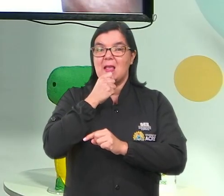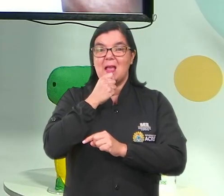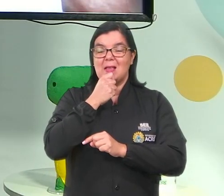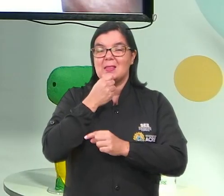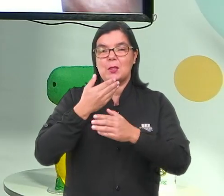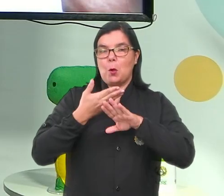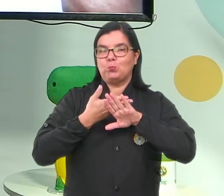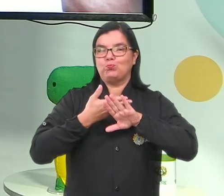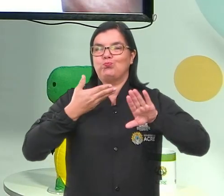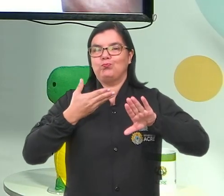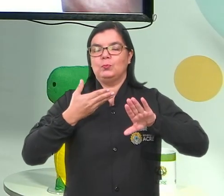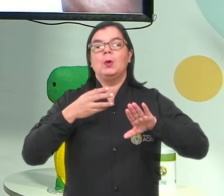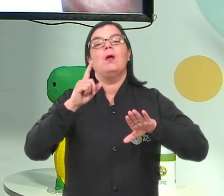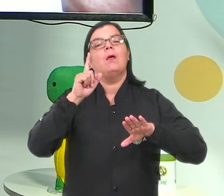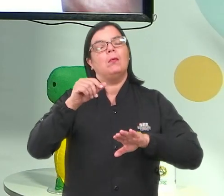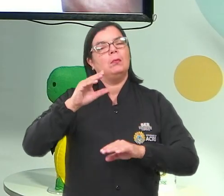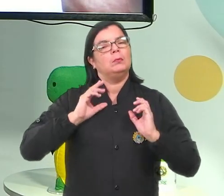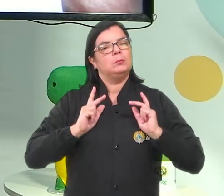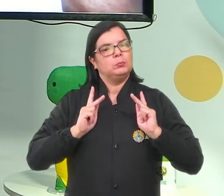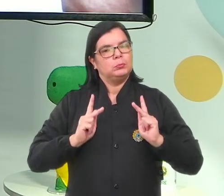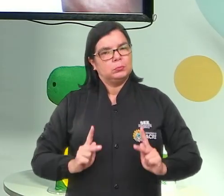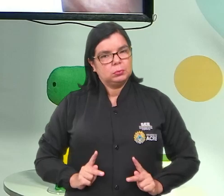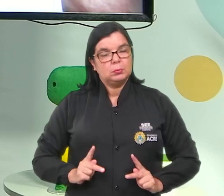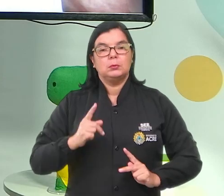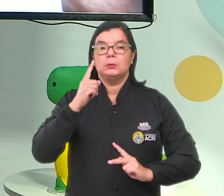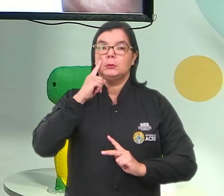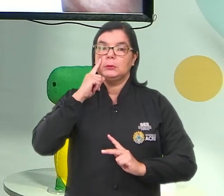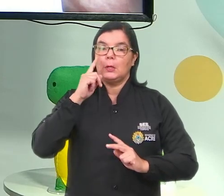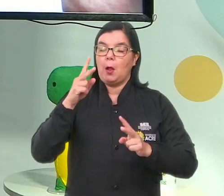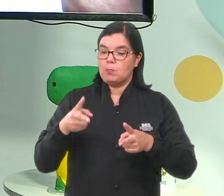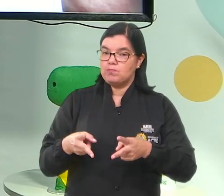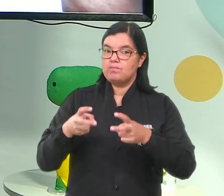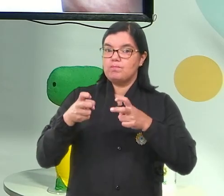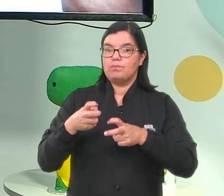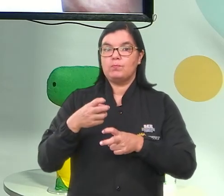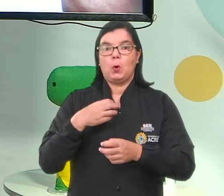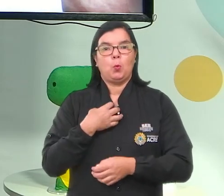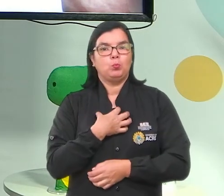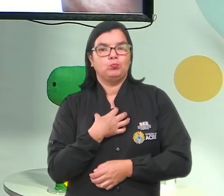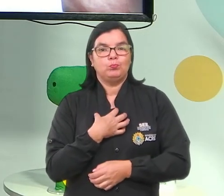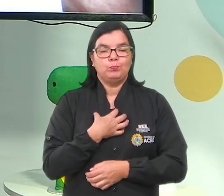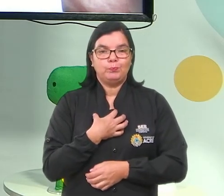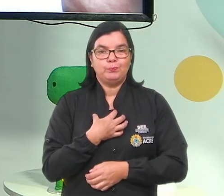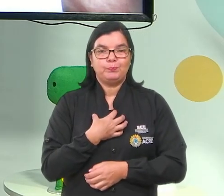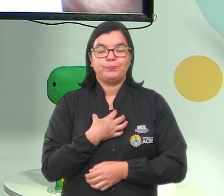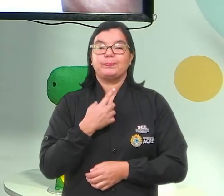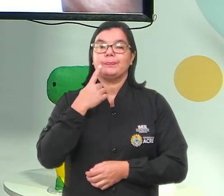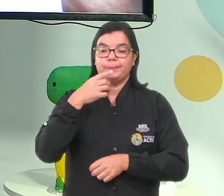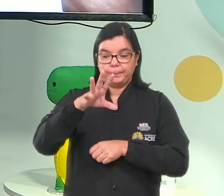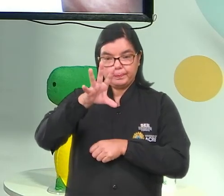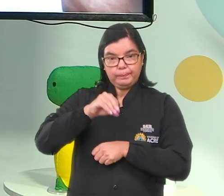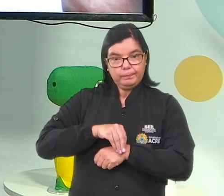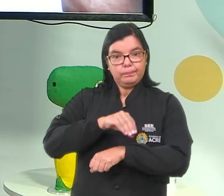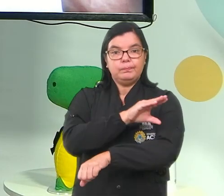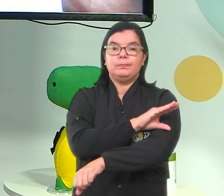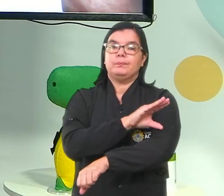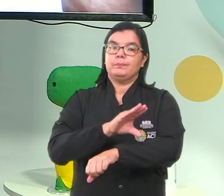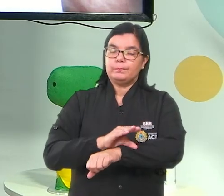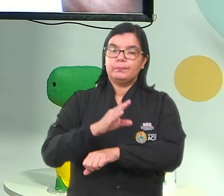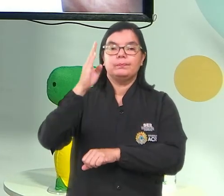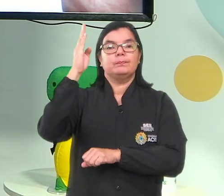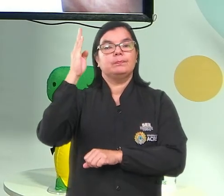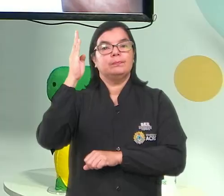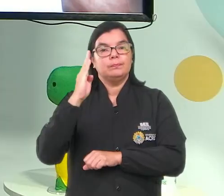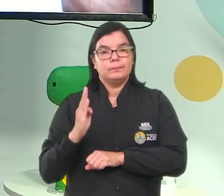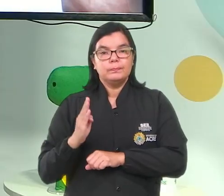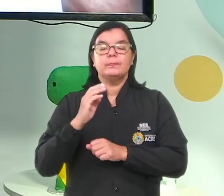desprenderam. São atitudes, são visões, é um modo de ser enraizado na cultura do nosso país